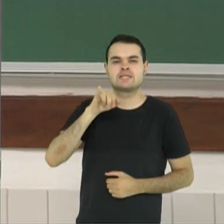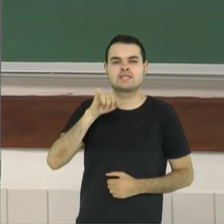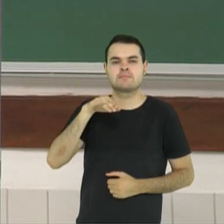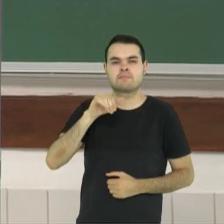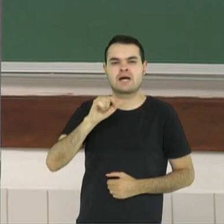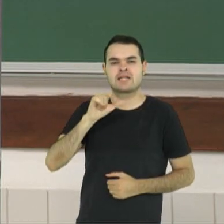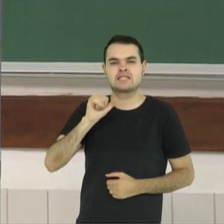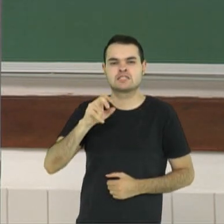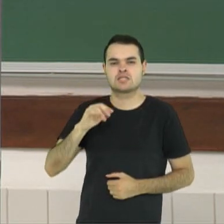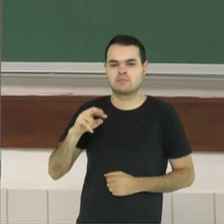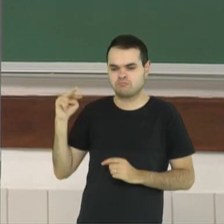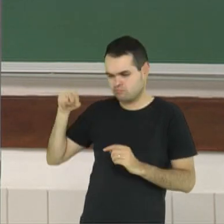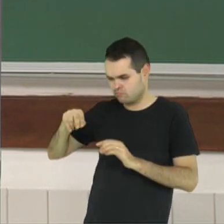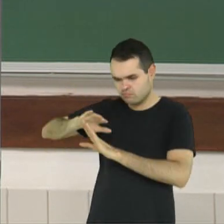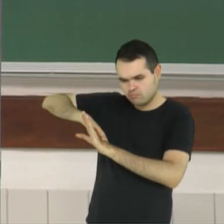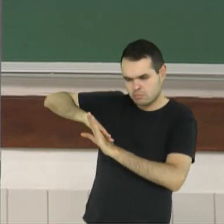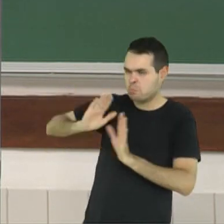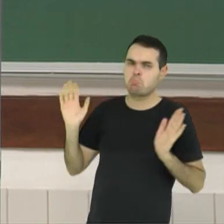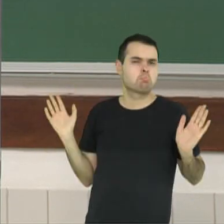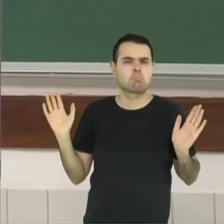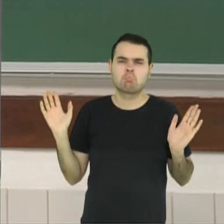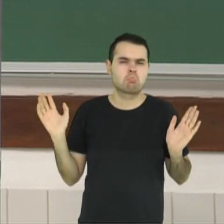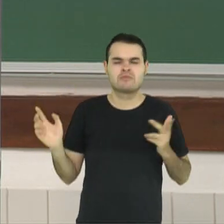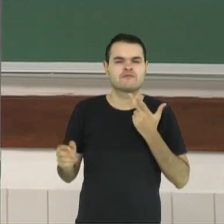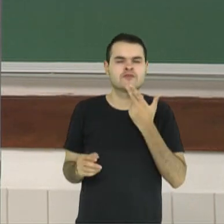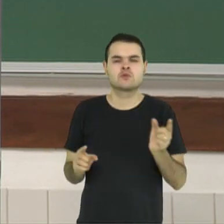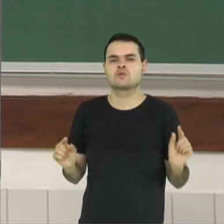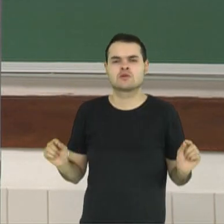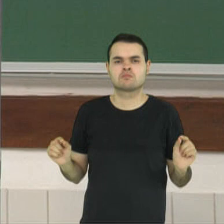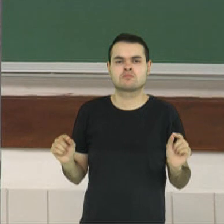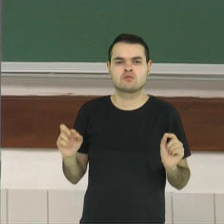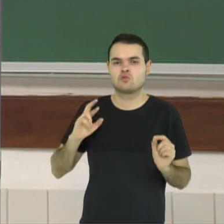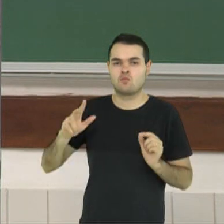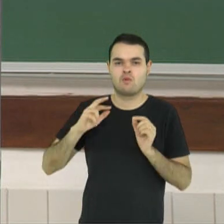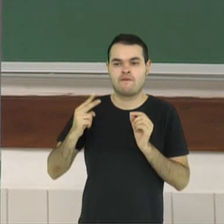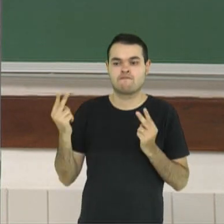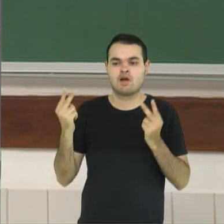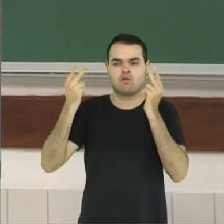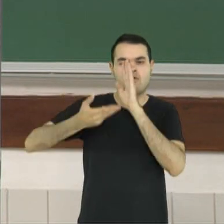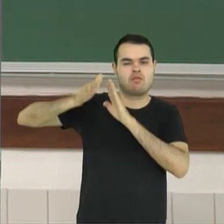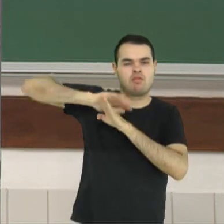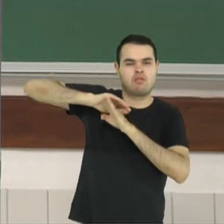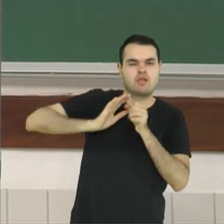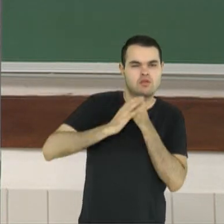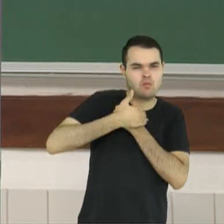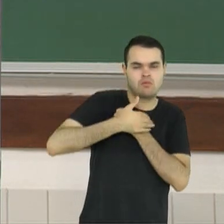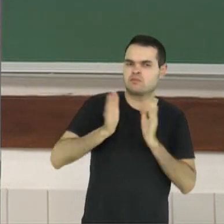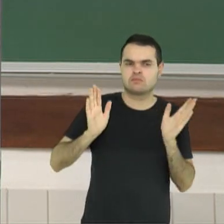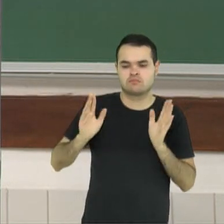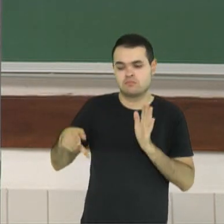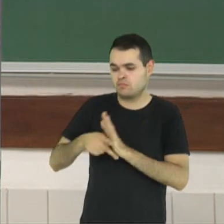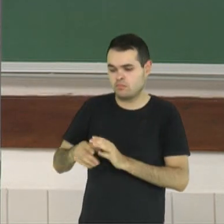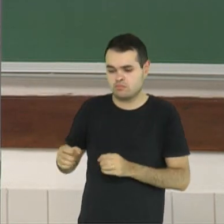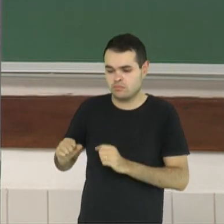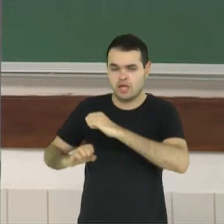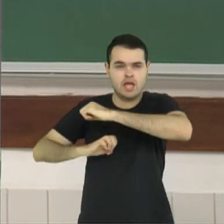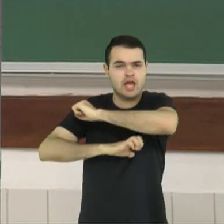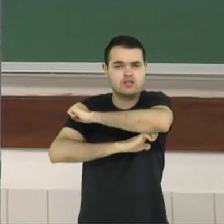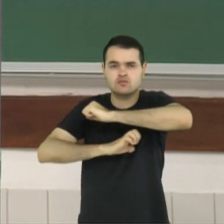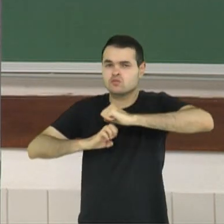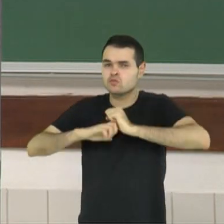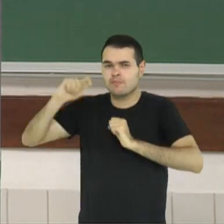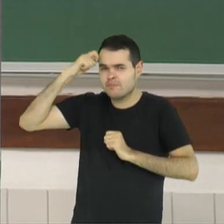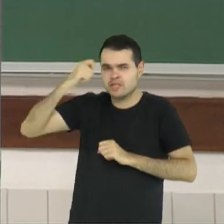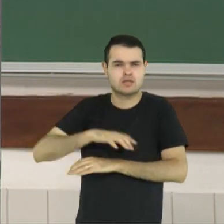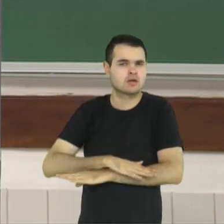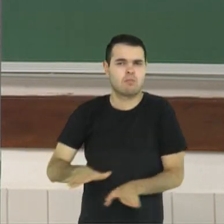existe nada subjetivo. O que ele está querendo falar para você, ele não está trazendo um valor escondido. Ele está dizendo aqui que uma estrutura preta acabou. É só